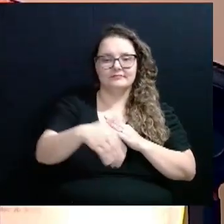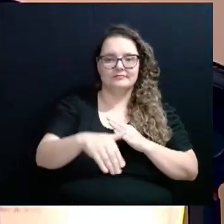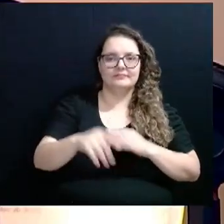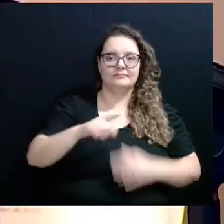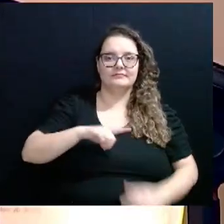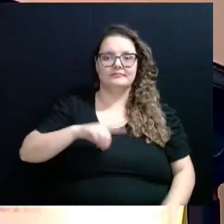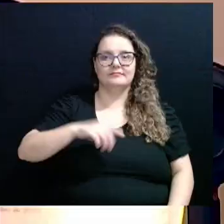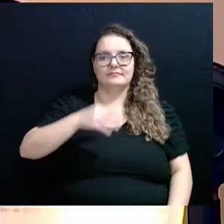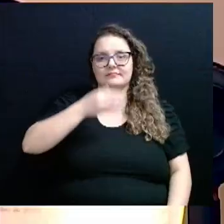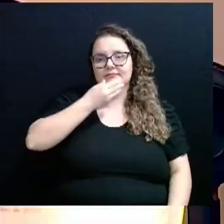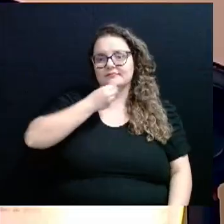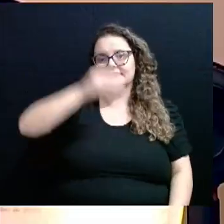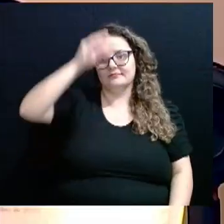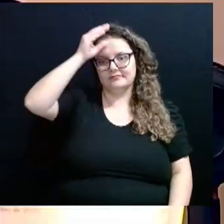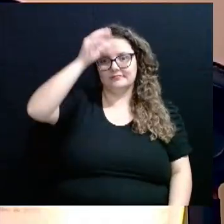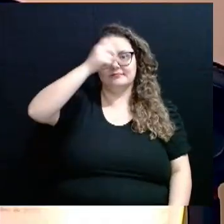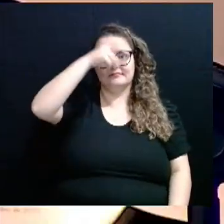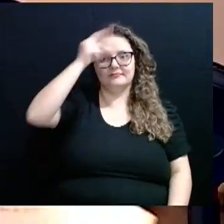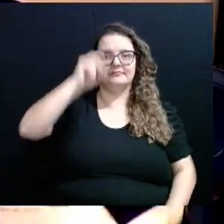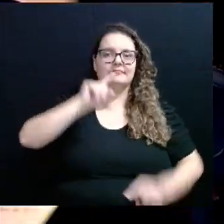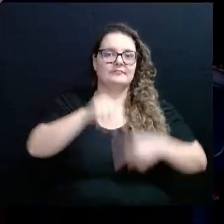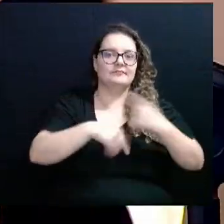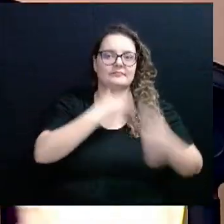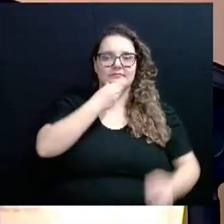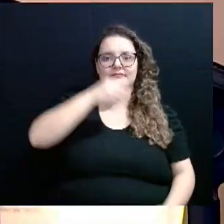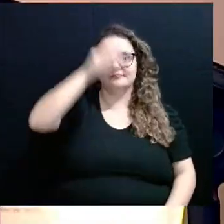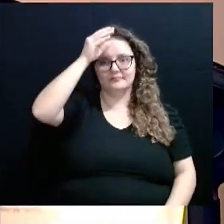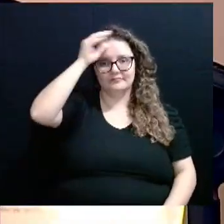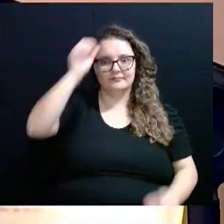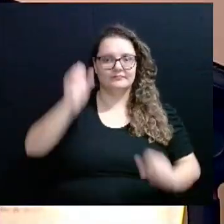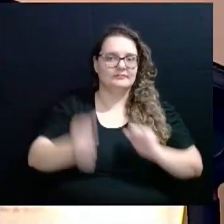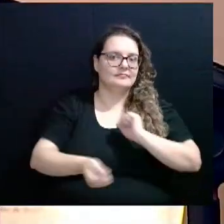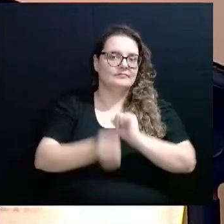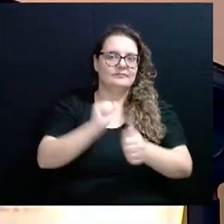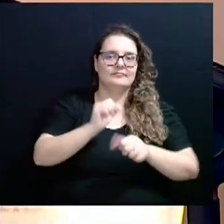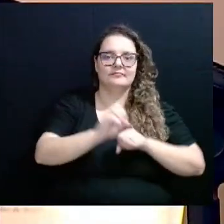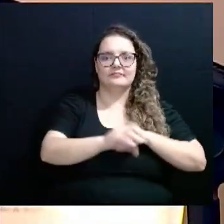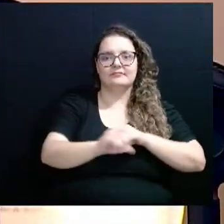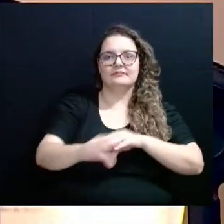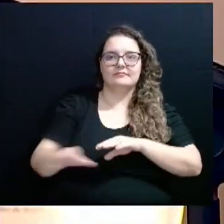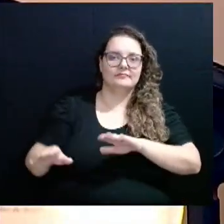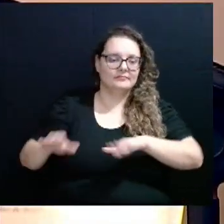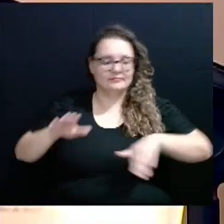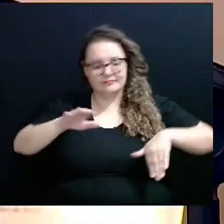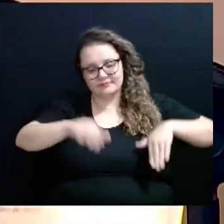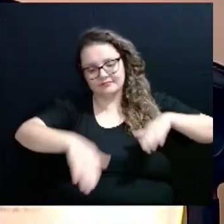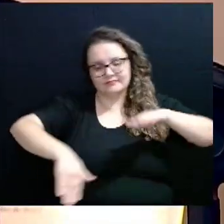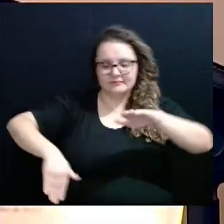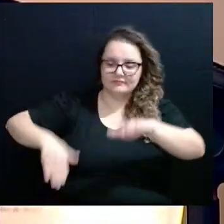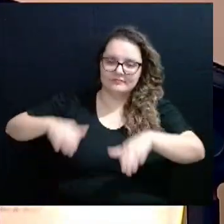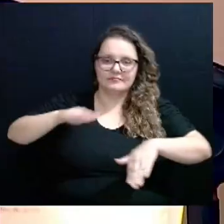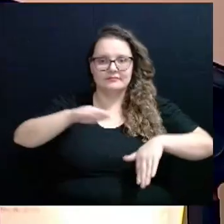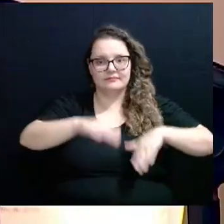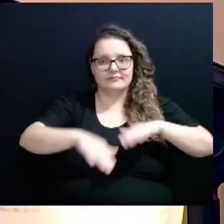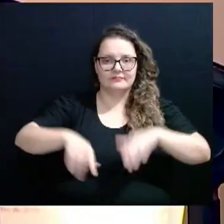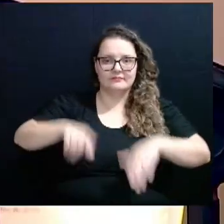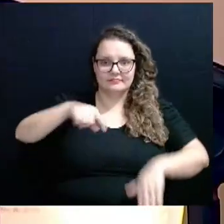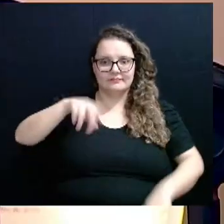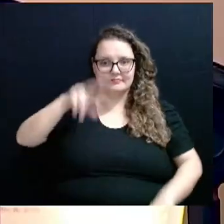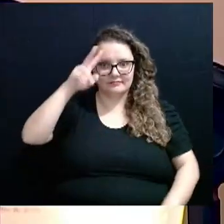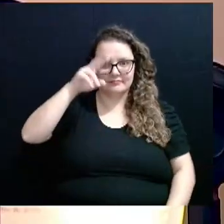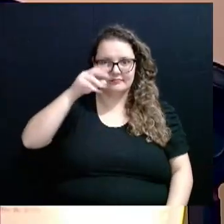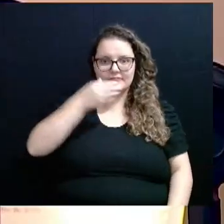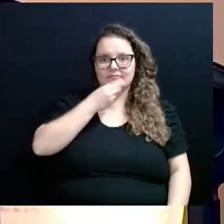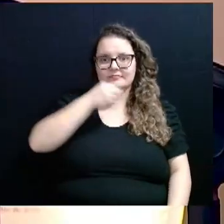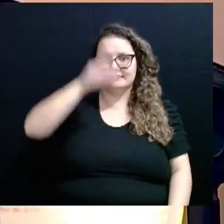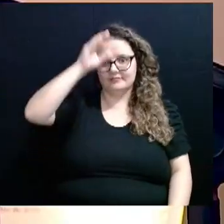gente teve um outro tio que adorava esporte e ensinou um monte de gente a nadar. Vocês lembram do tio Ari, não é? Lembram